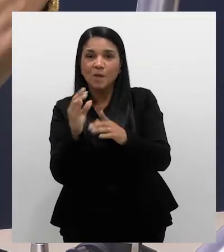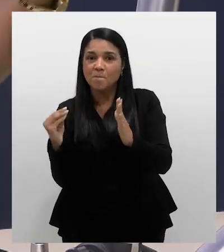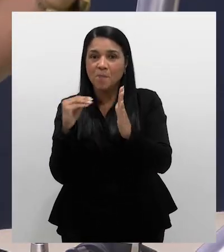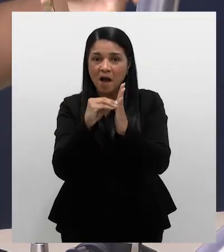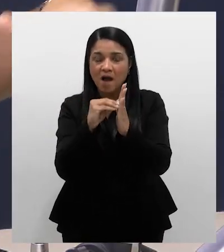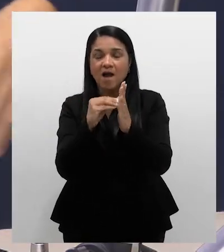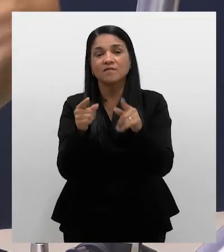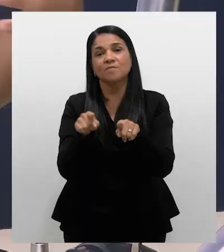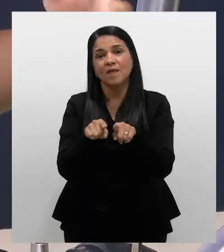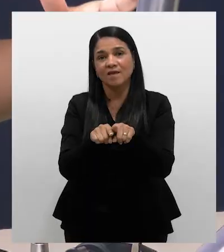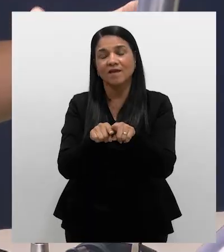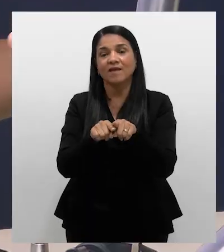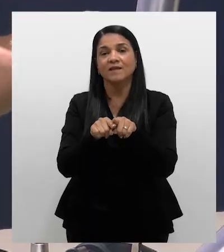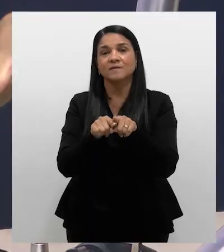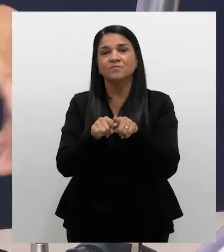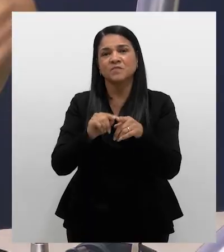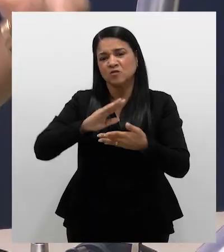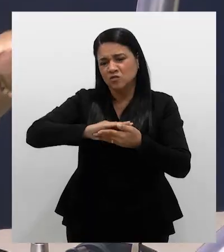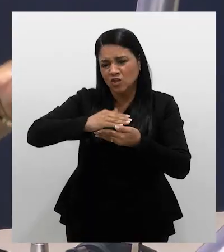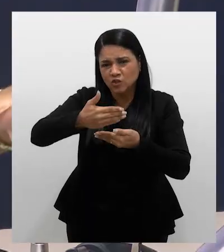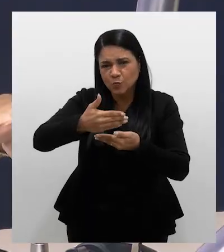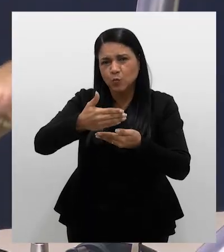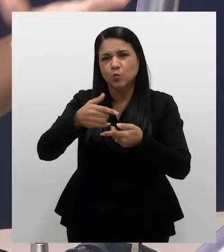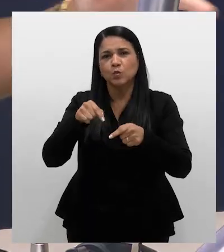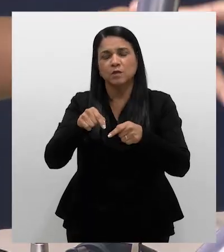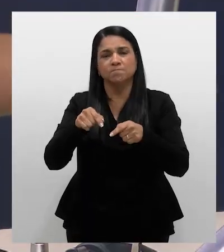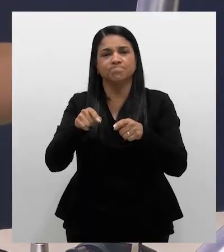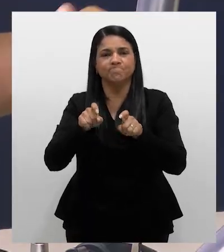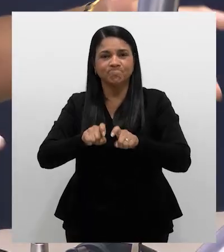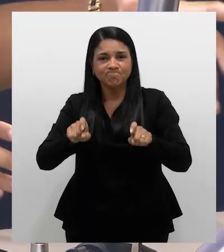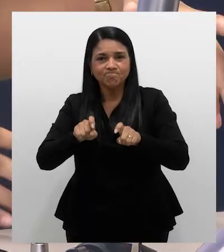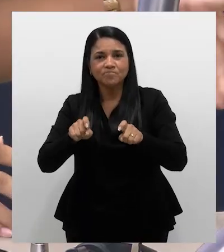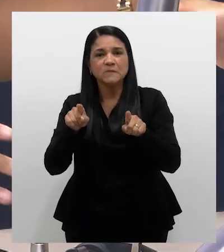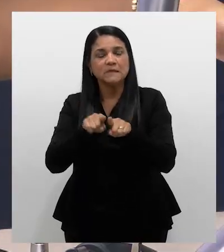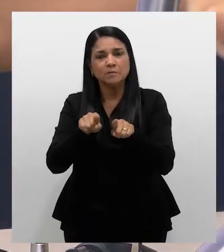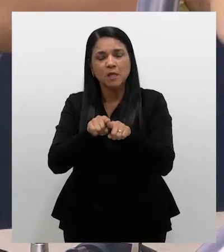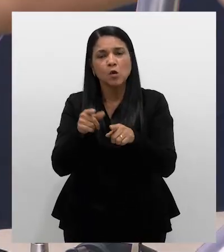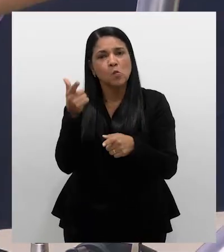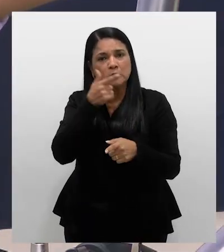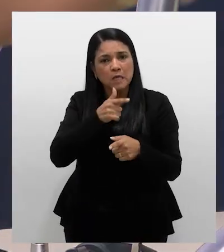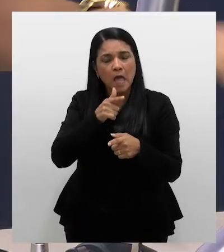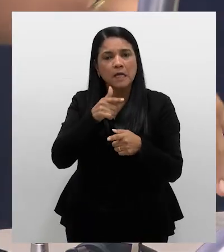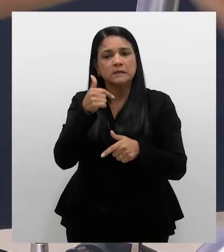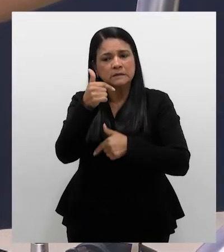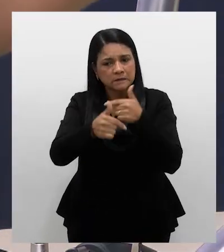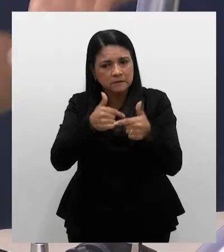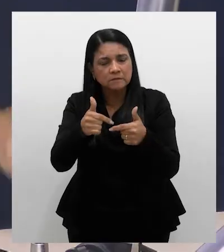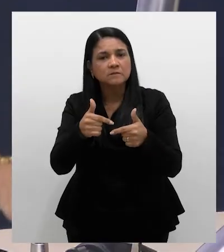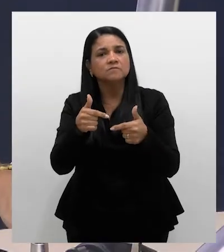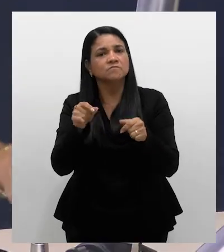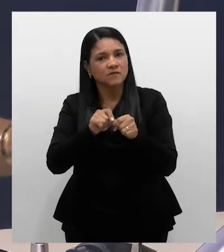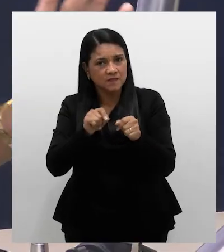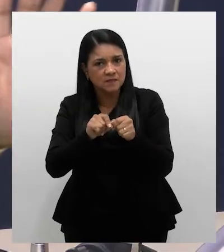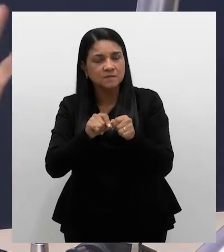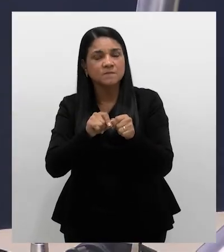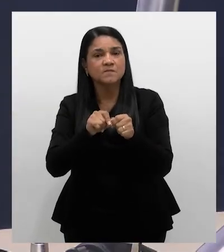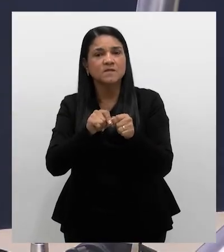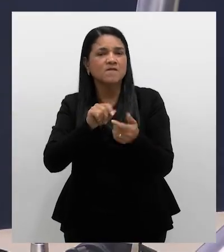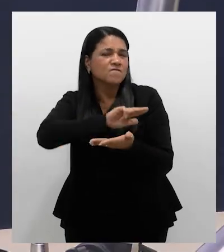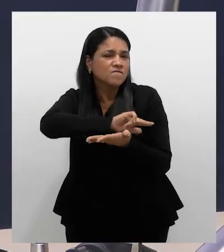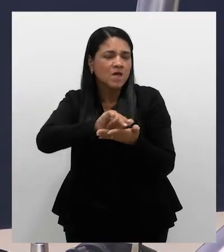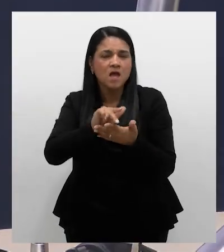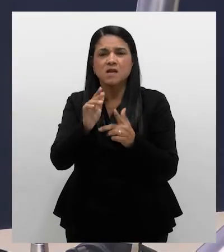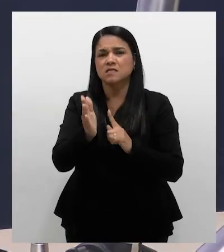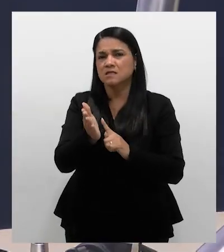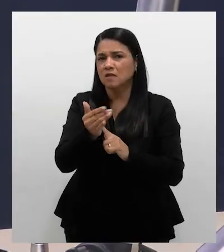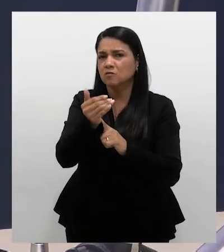você tem um notebook, um notebook velhinho, você consegue colocar lá o StreamYard, por exemplo, e streamar, sabe? Tem